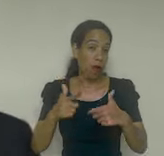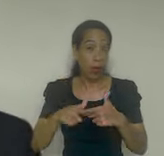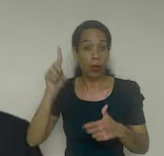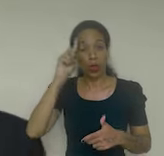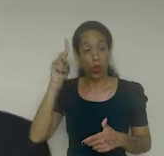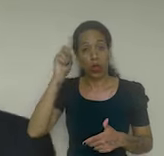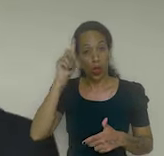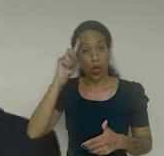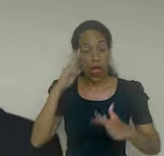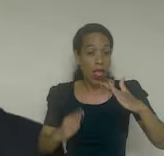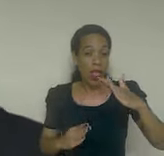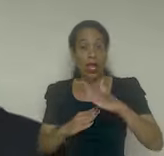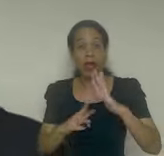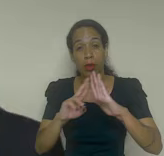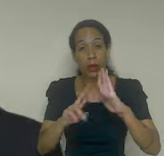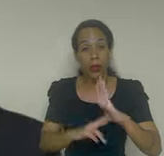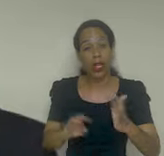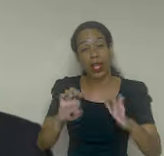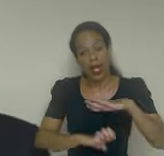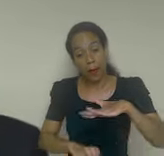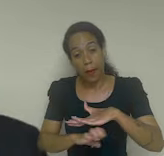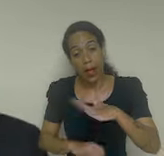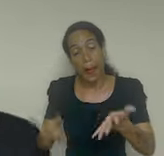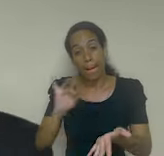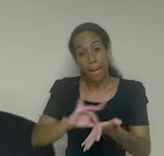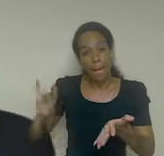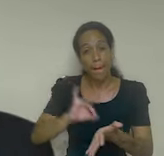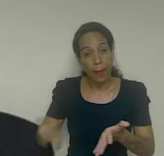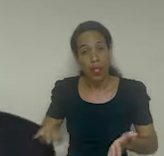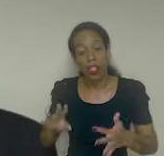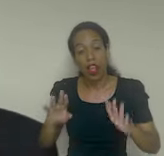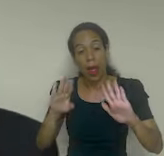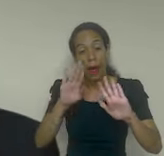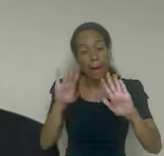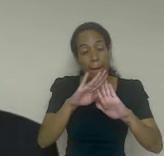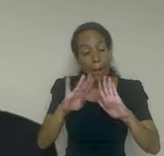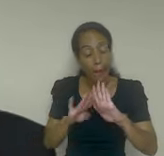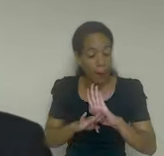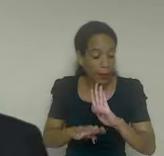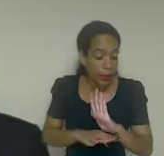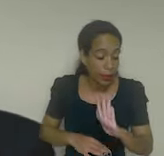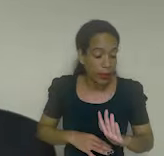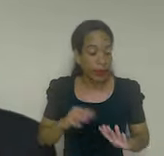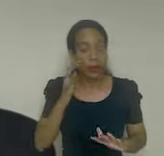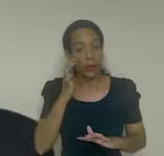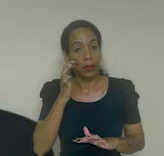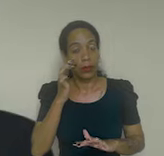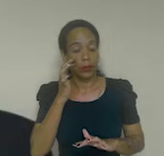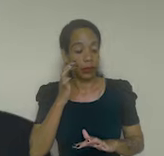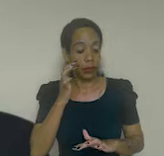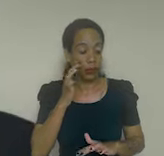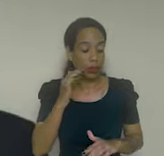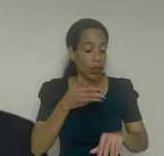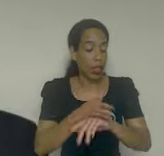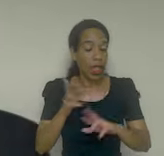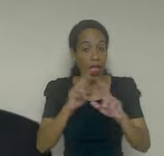do dia a dia, né, como o limite do regulamento de empresa, prescrição, em diversos aspectos da prescrição intercorrente,